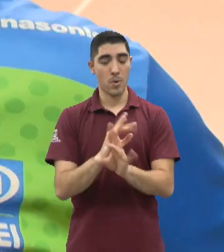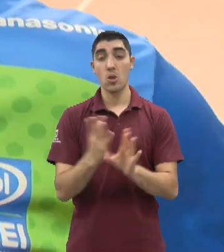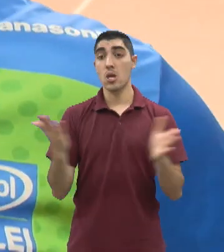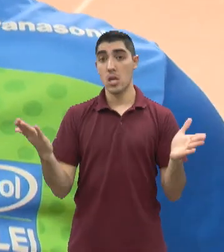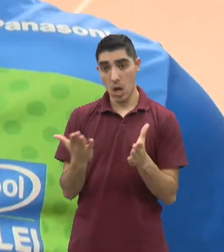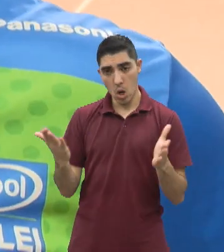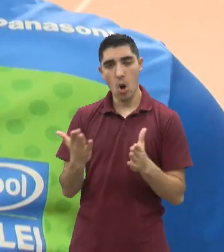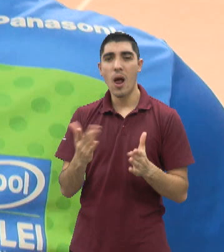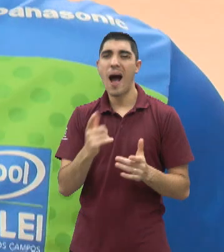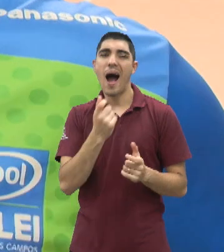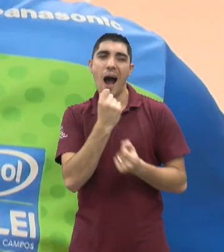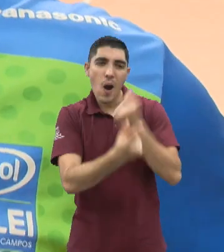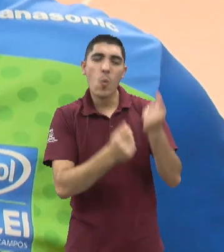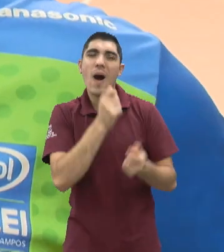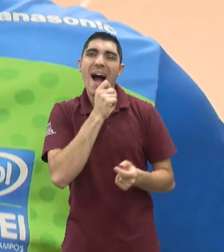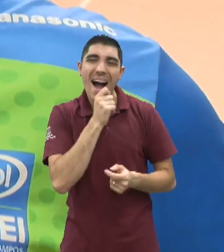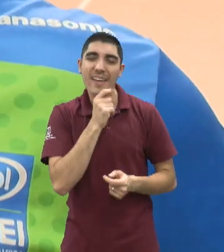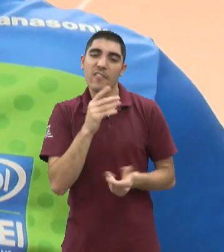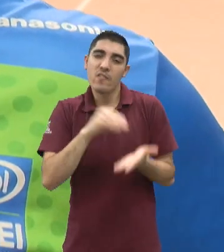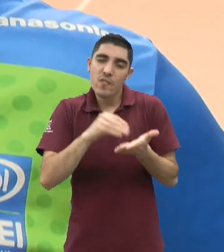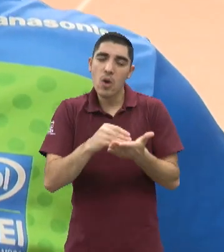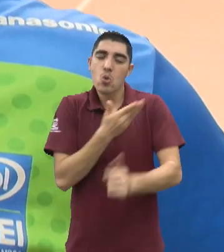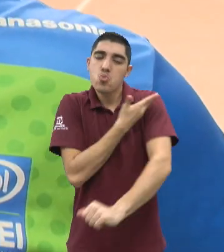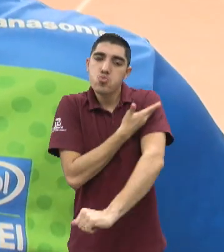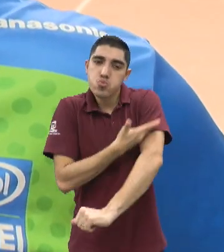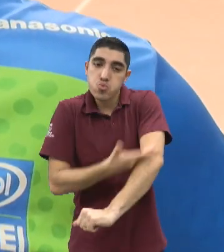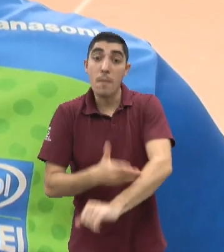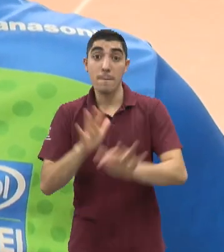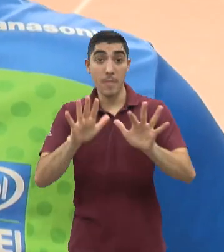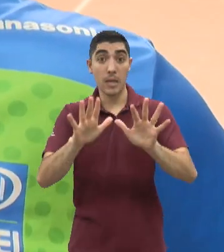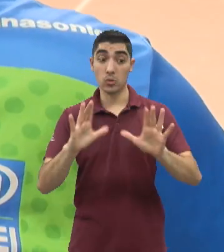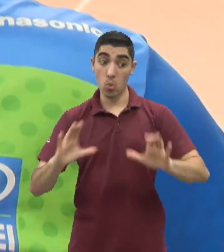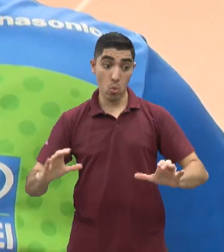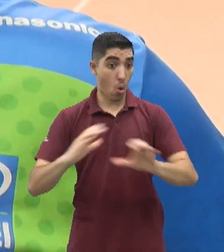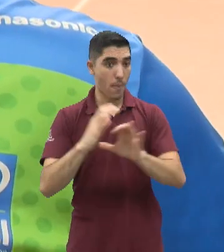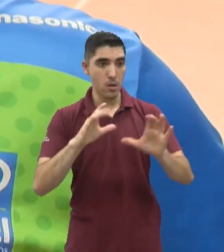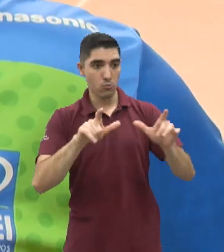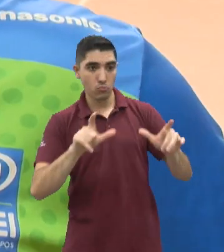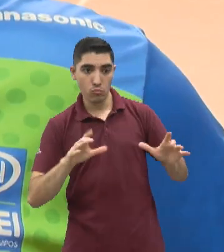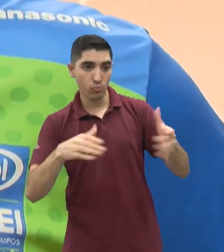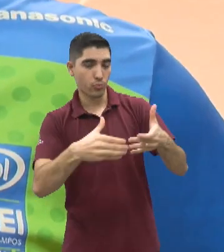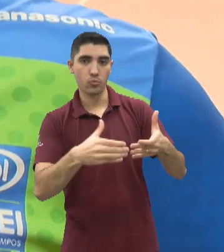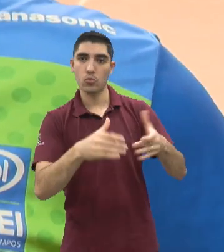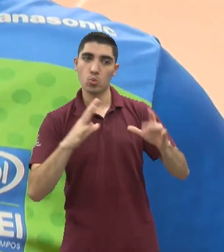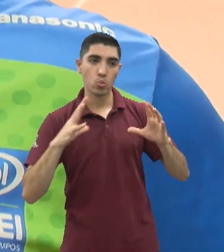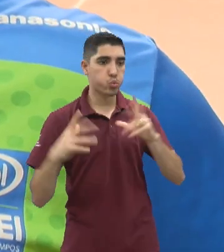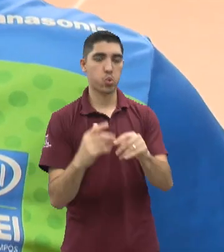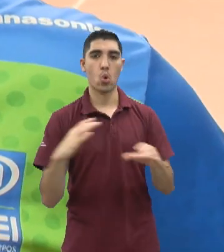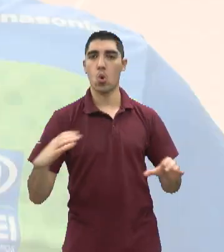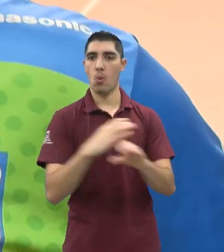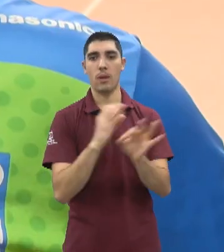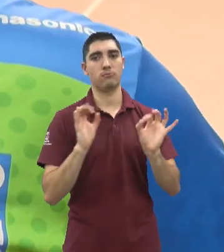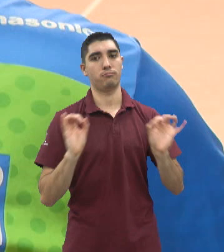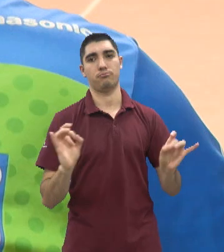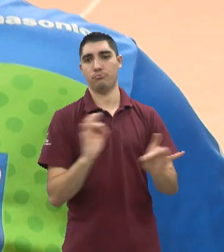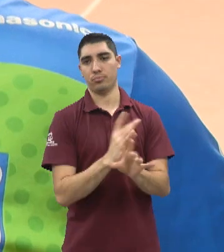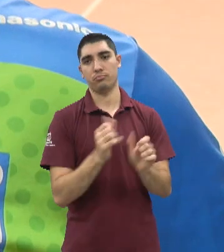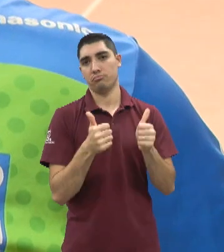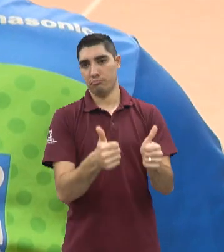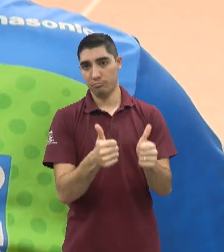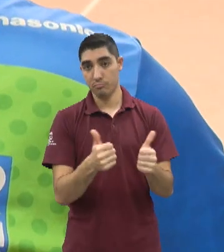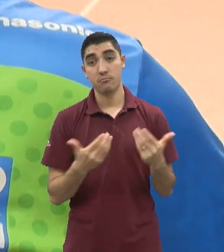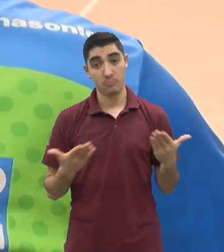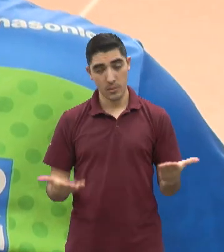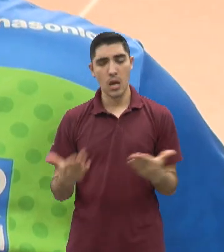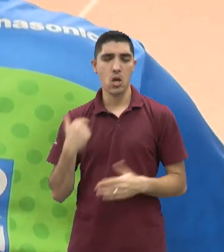isso durante a competição, mas hoje nós já temos o grupo completo, então nós já ganhamos em opções, né, ganhamos em possibilidades para os jogos. Então a gente aproveitou